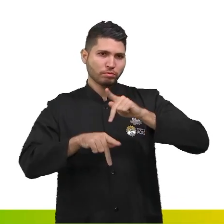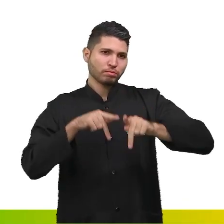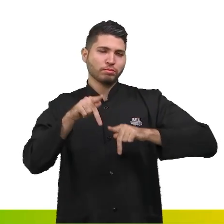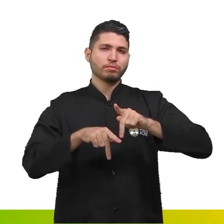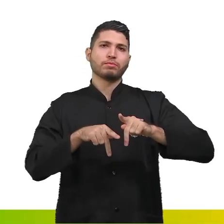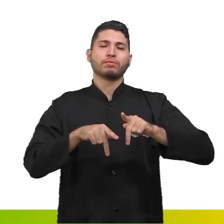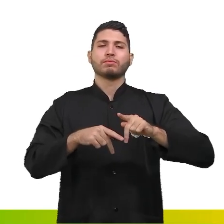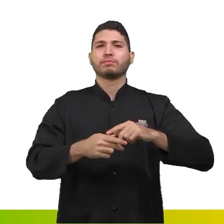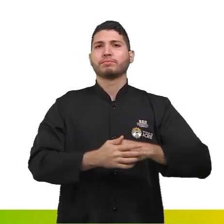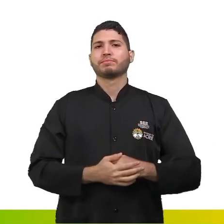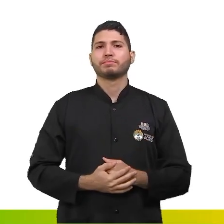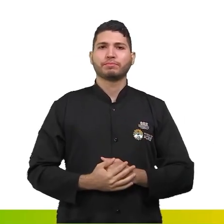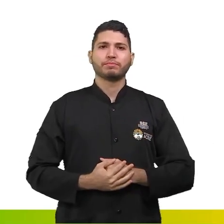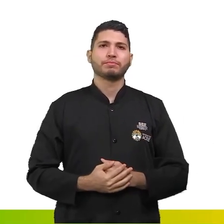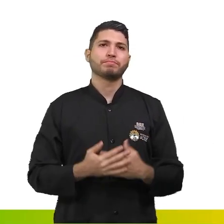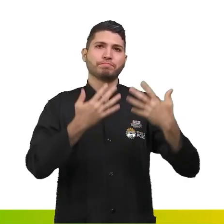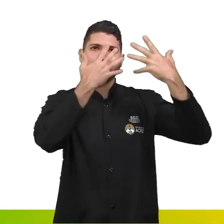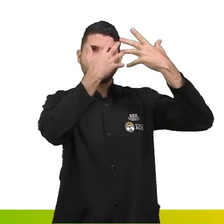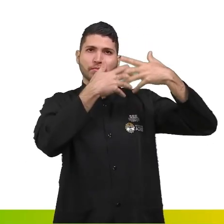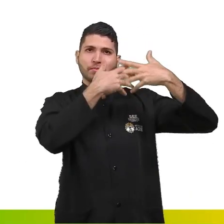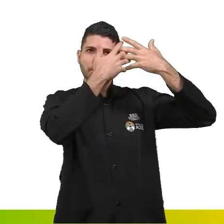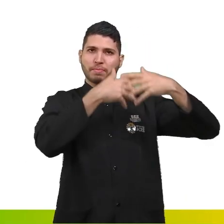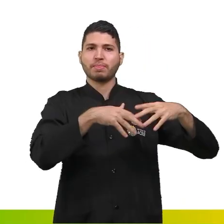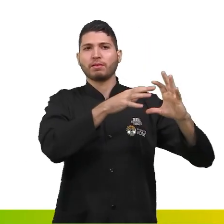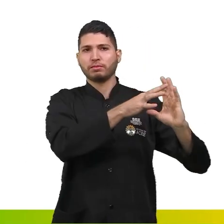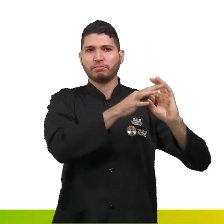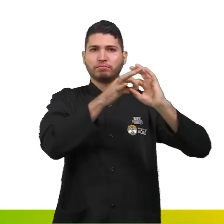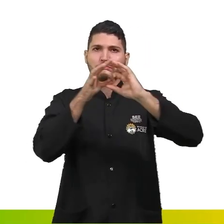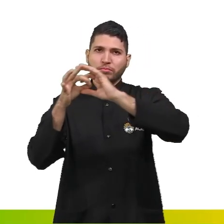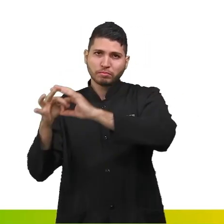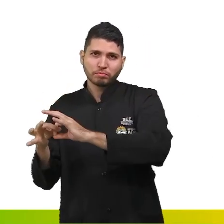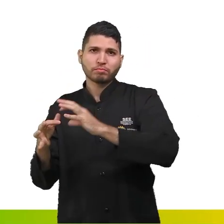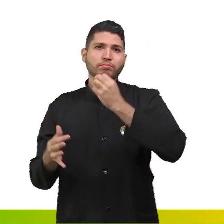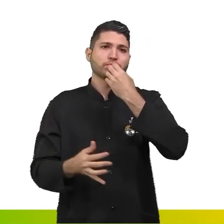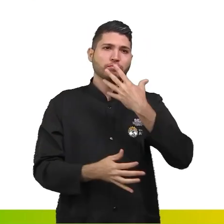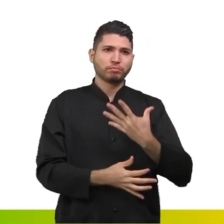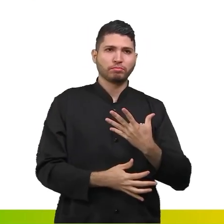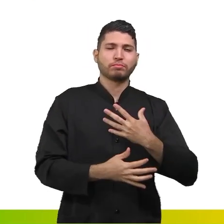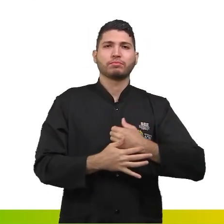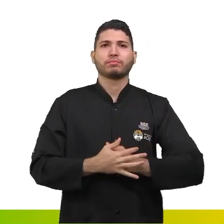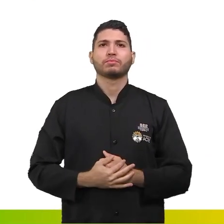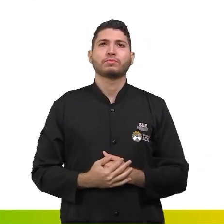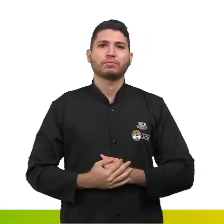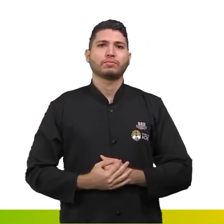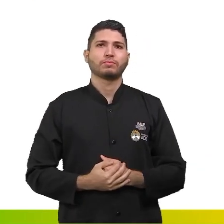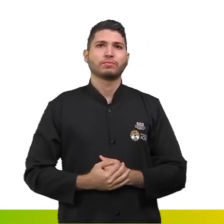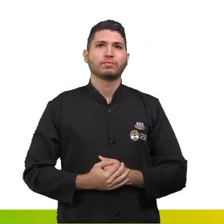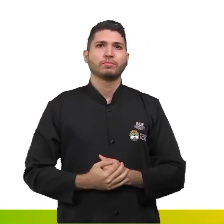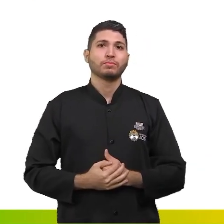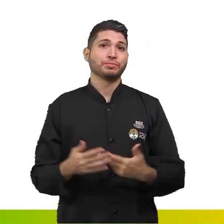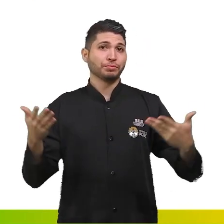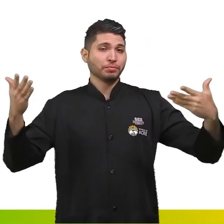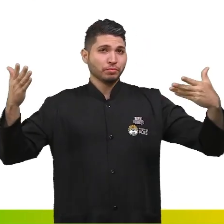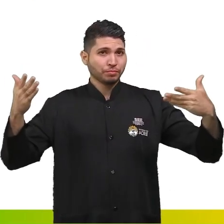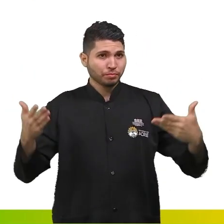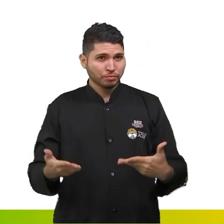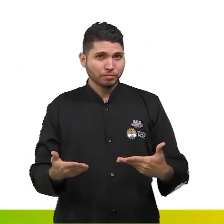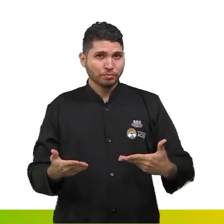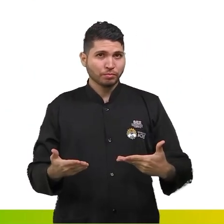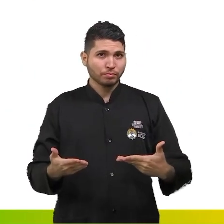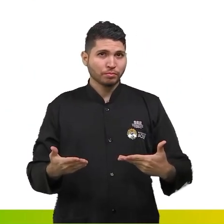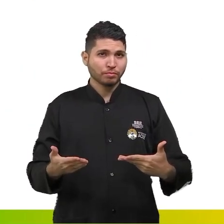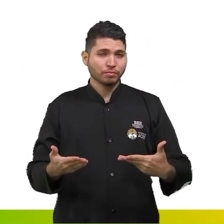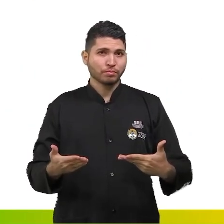uma reflexão bem contextualizada. Então, agora, a gente vai fazer aqui